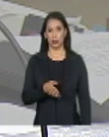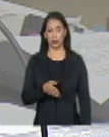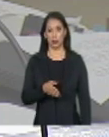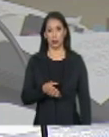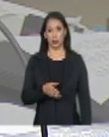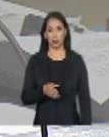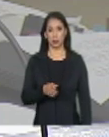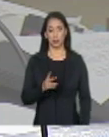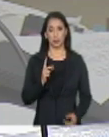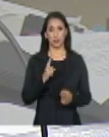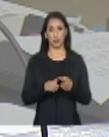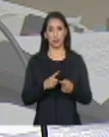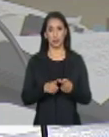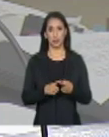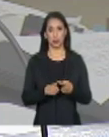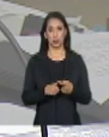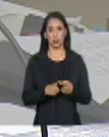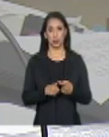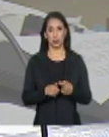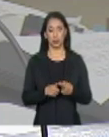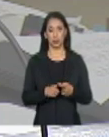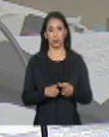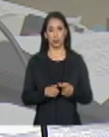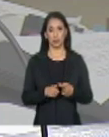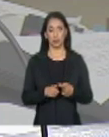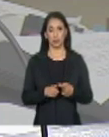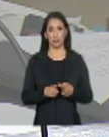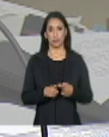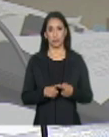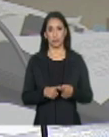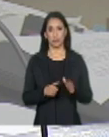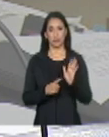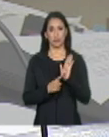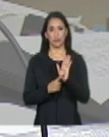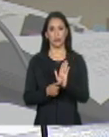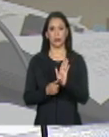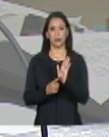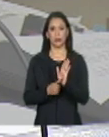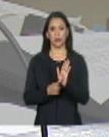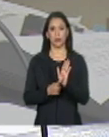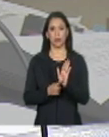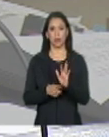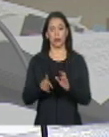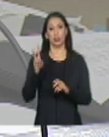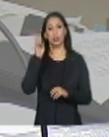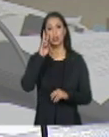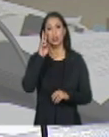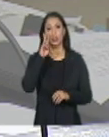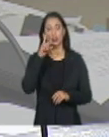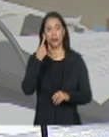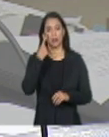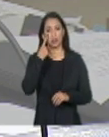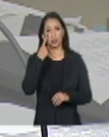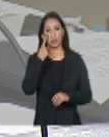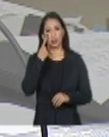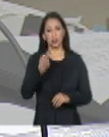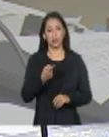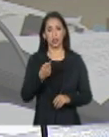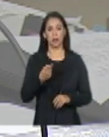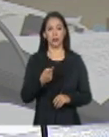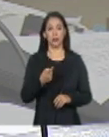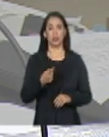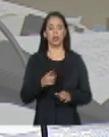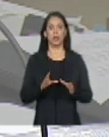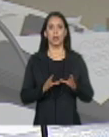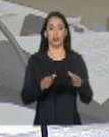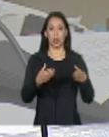a existência de pronúncia demonstra, historicamente no Brasil, a desconfiança em relação ao Tribunal do Júri, porque